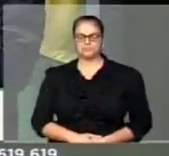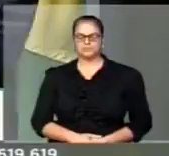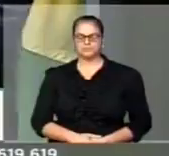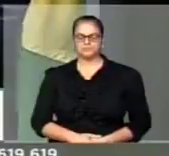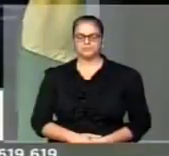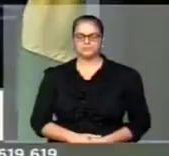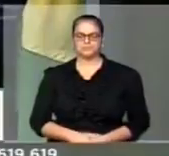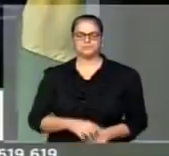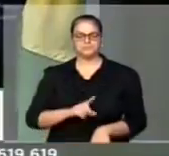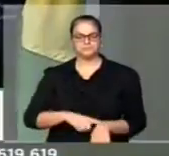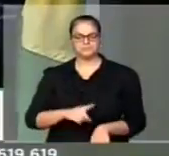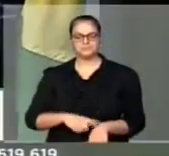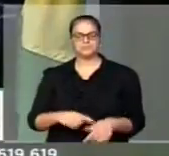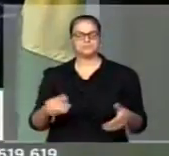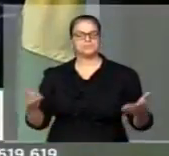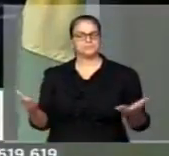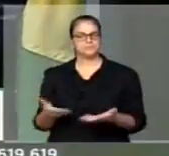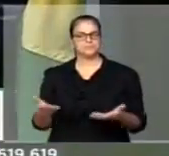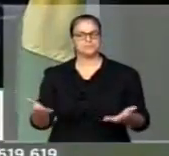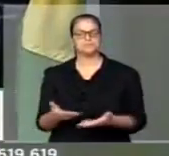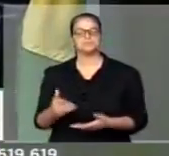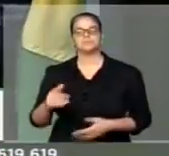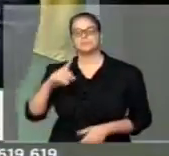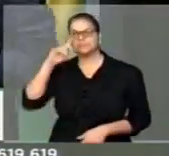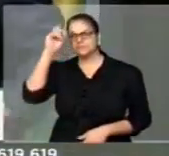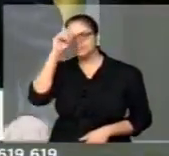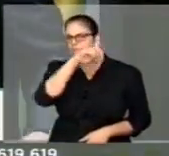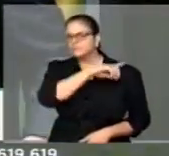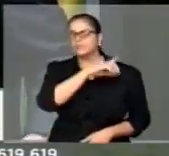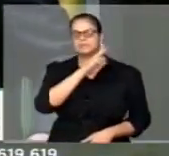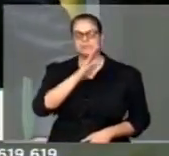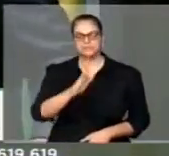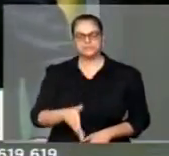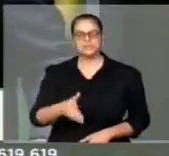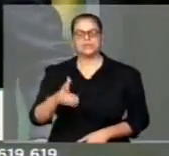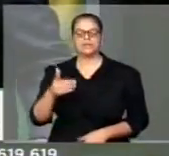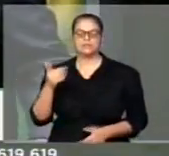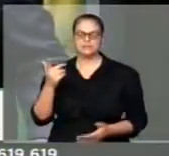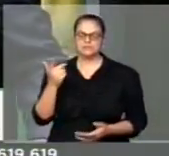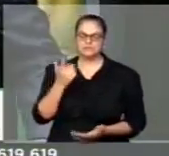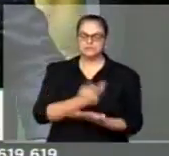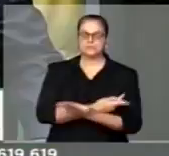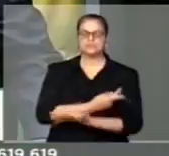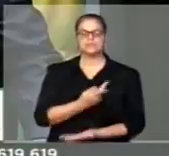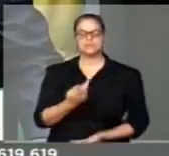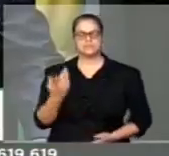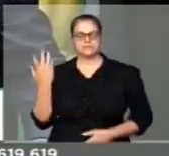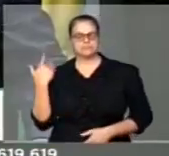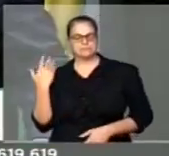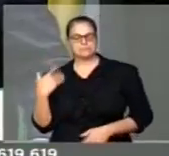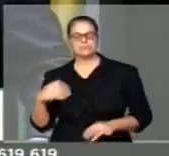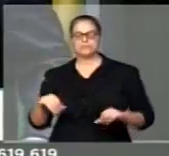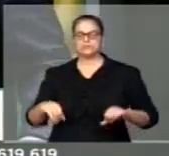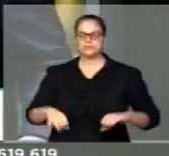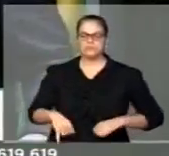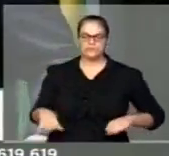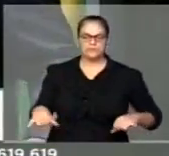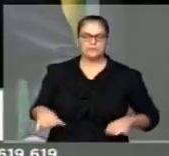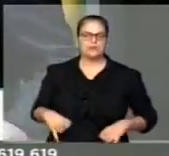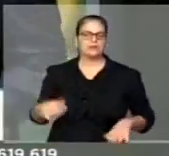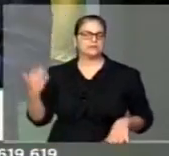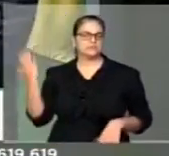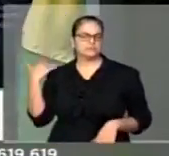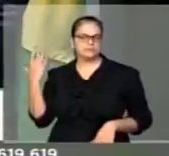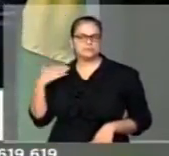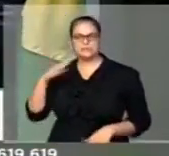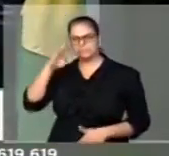No momento em que o Brasil passou por tantas dificuldades, tantas amarguras, tantos sofrimentos de um regime ditatorial,